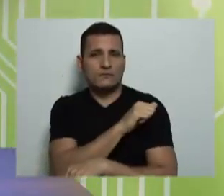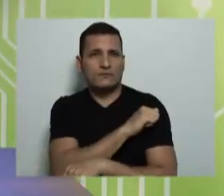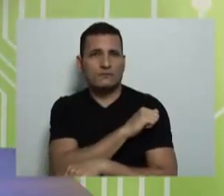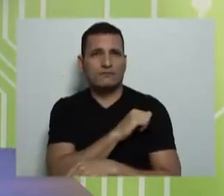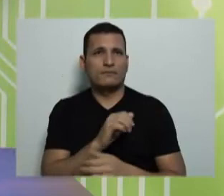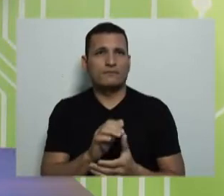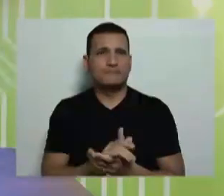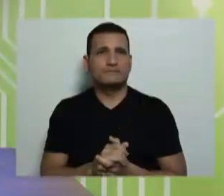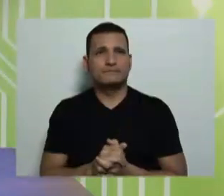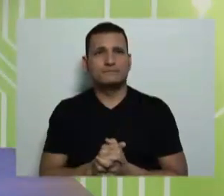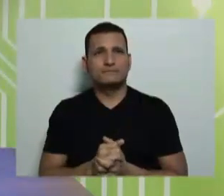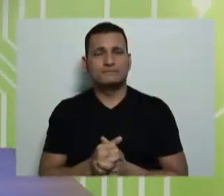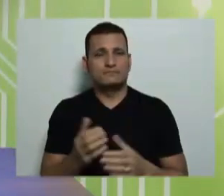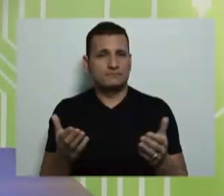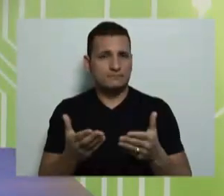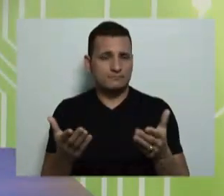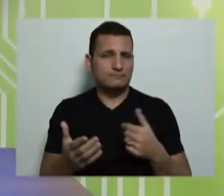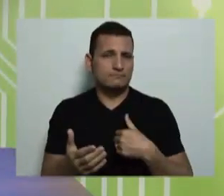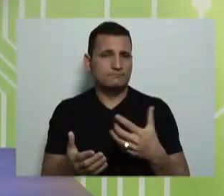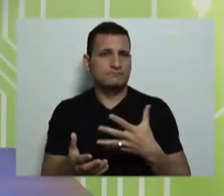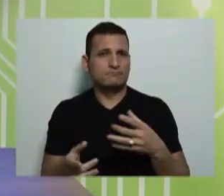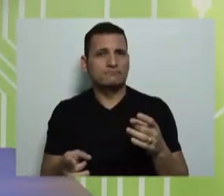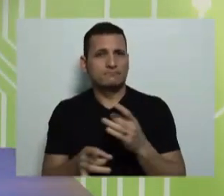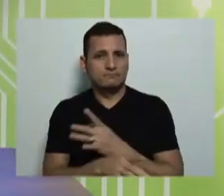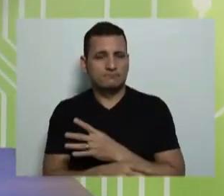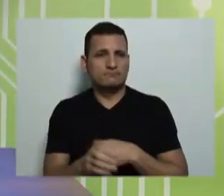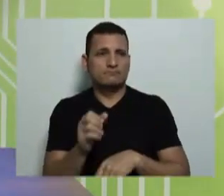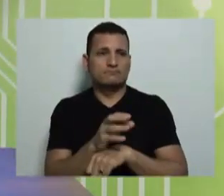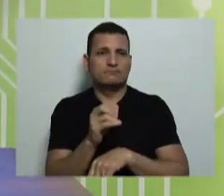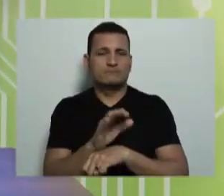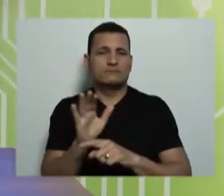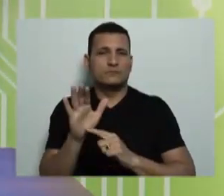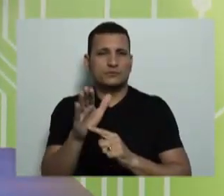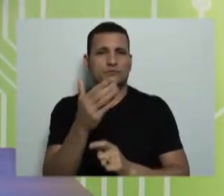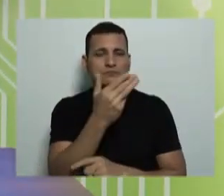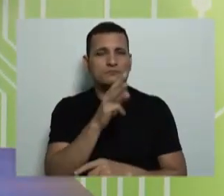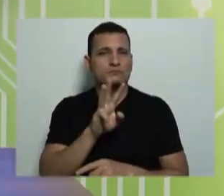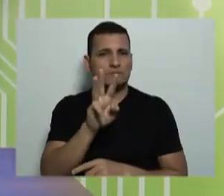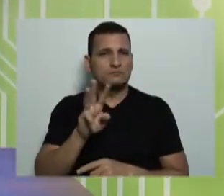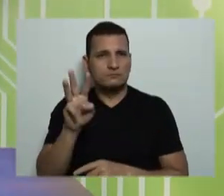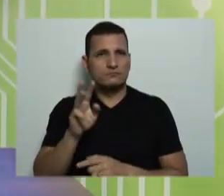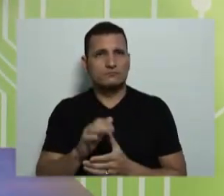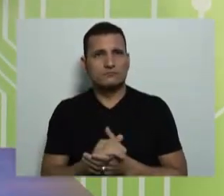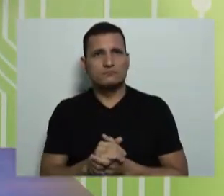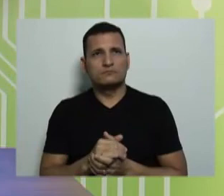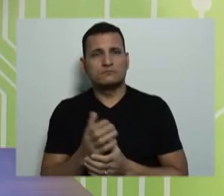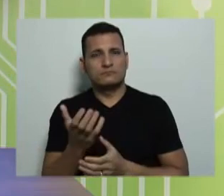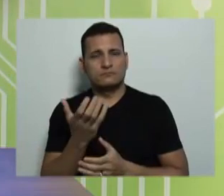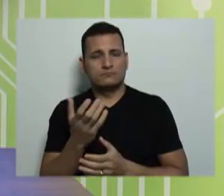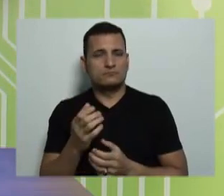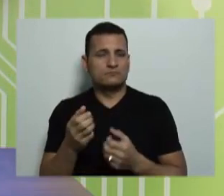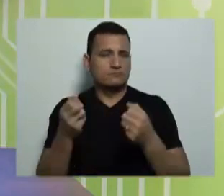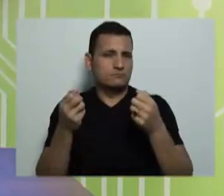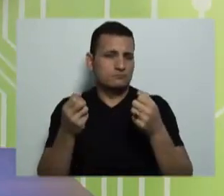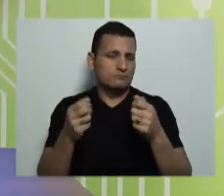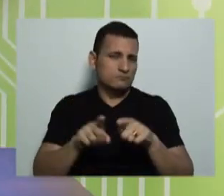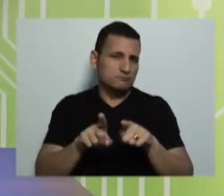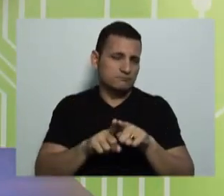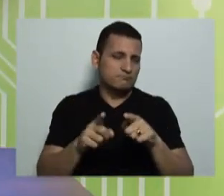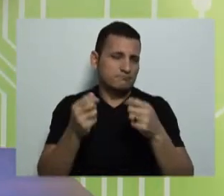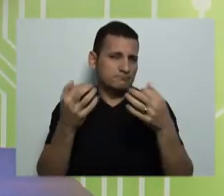eu queria encerrar com essas orientações, mostrando onde está no site. Queria deixar claro que foi um prazer estar falando com